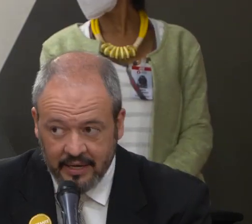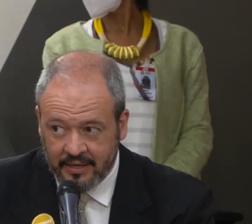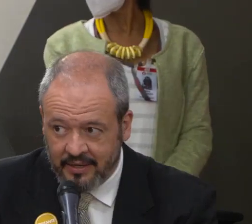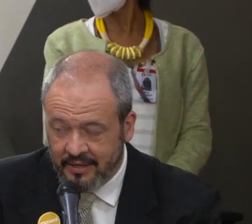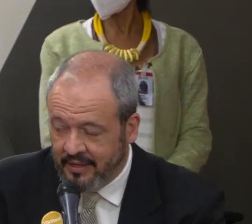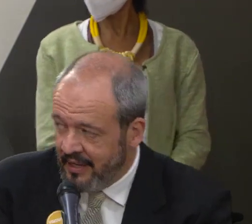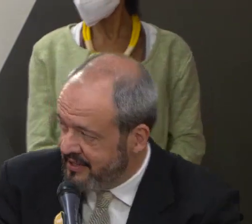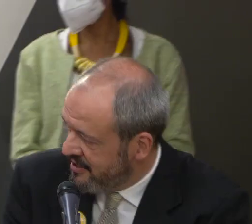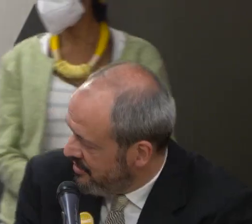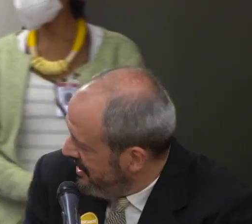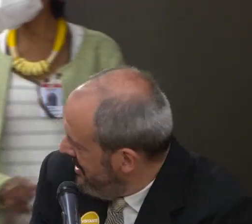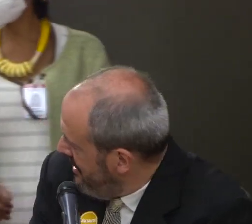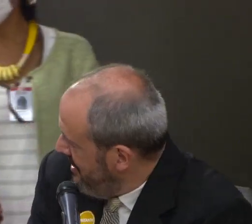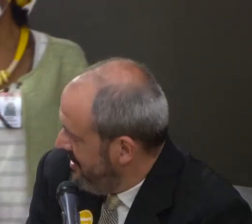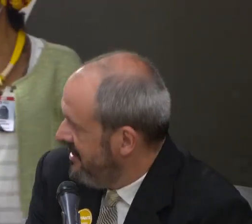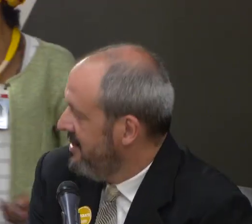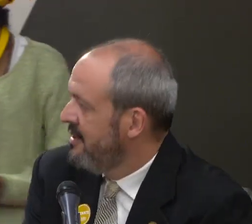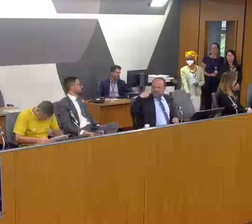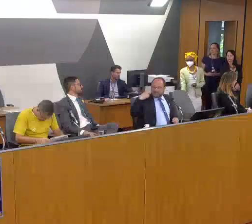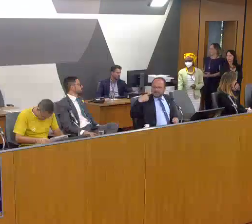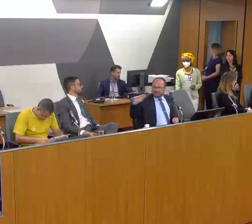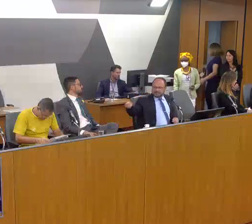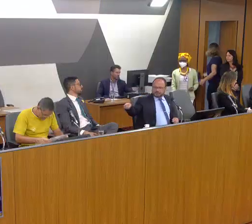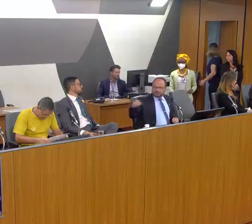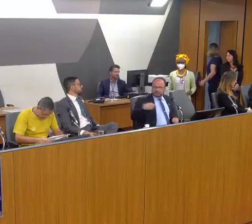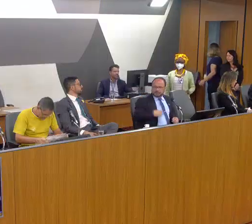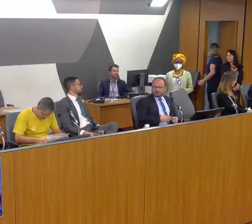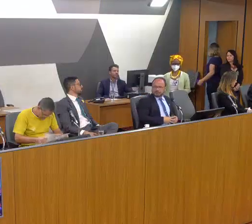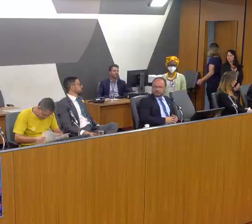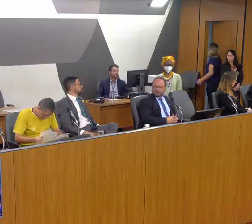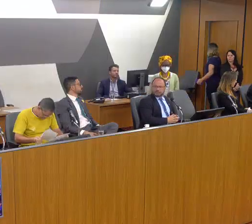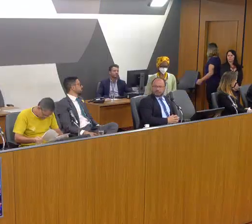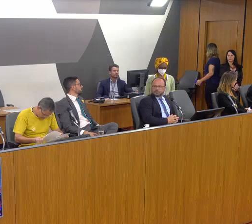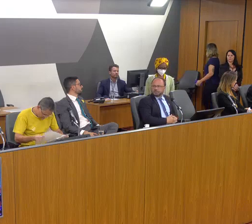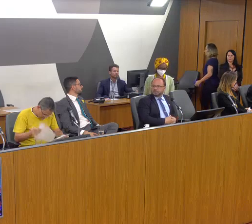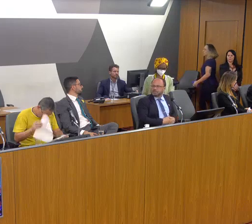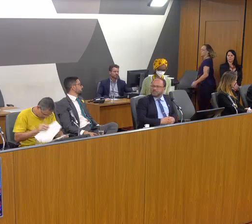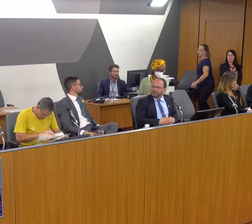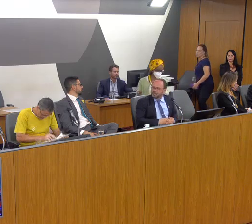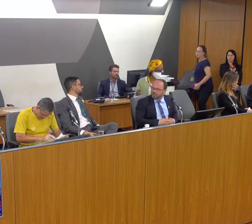saudar Assessoria quero saudar